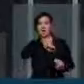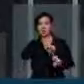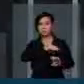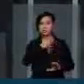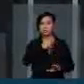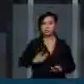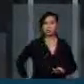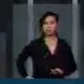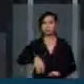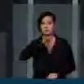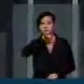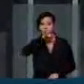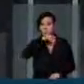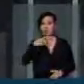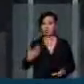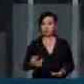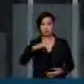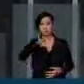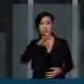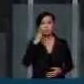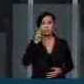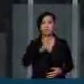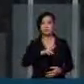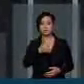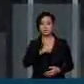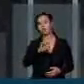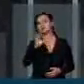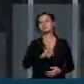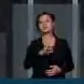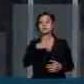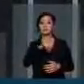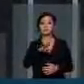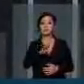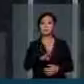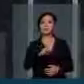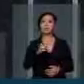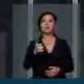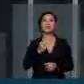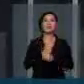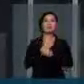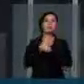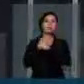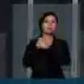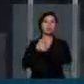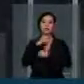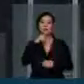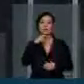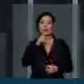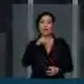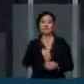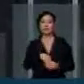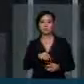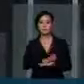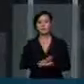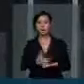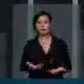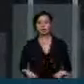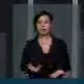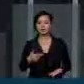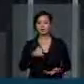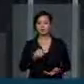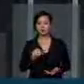de qualidade, está aí parado os 10% do PIB, há décadas não se vota, os 10% para a saúde pública e ter